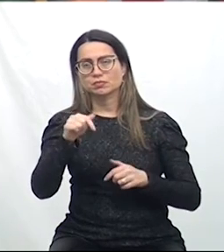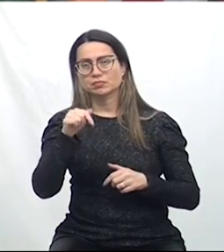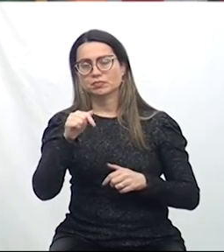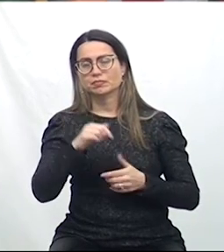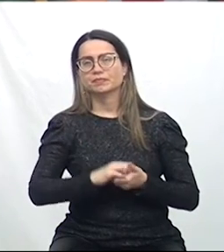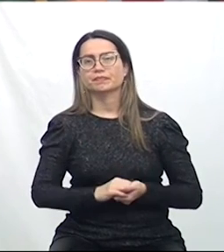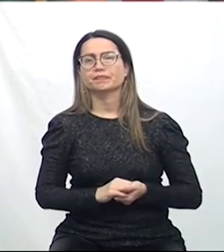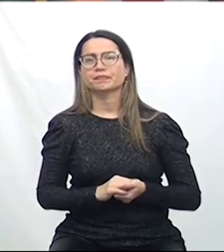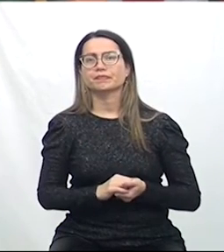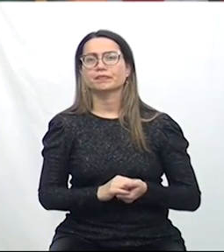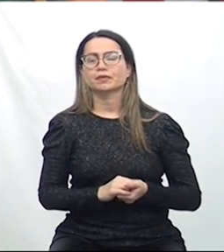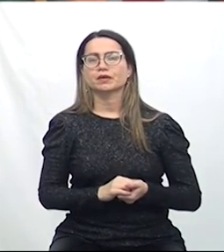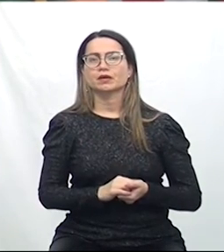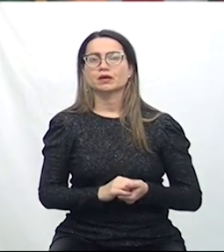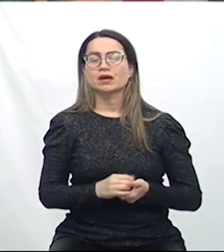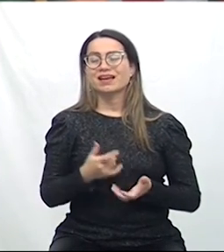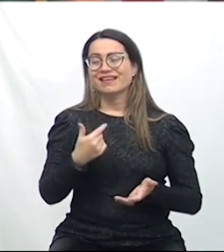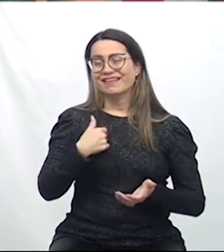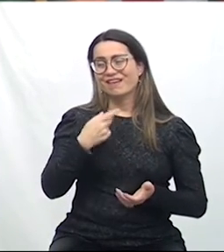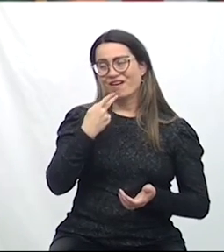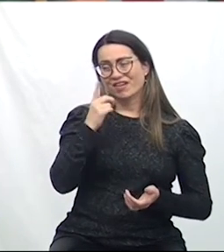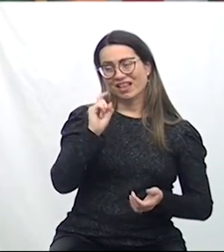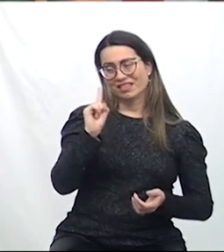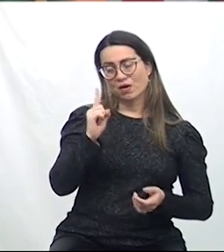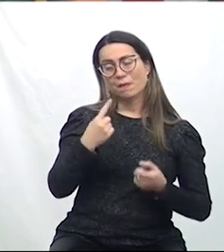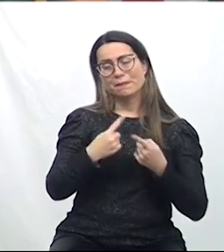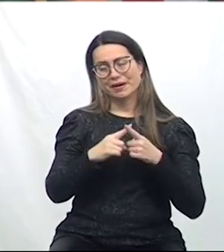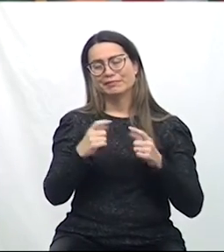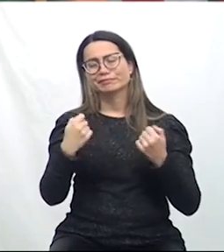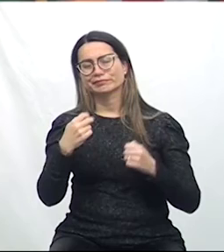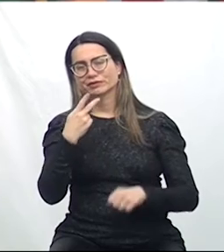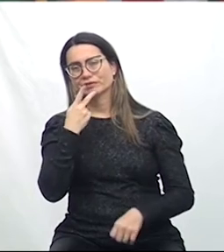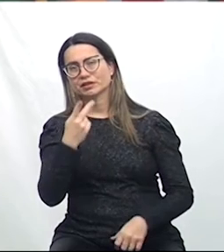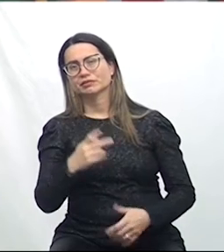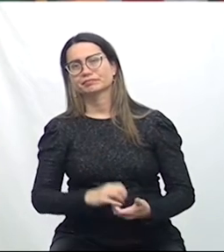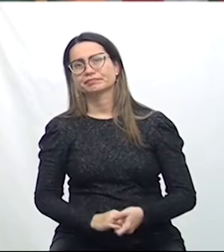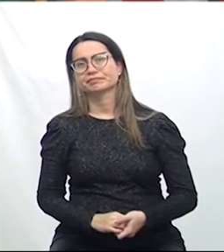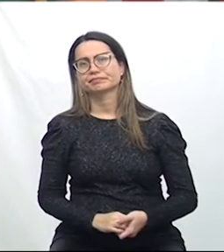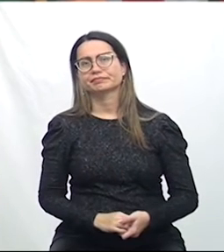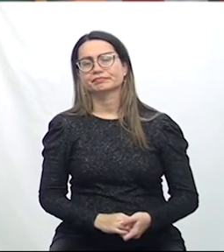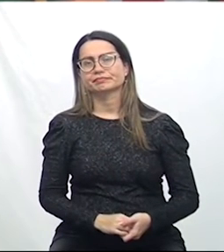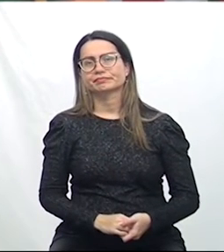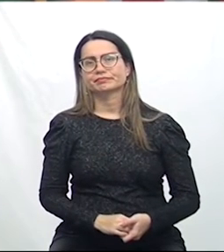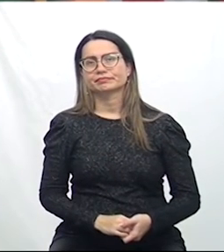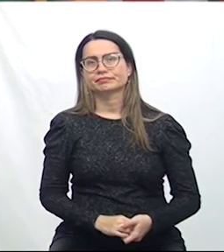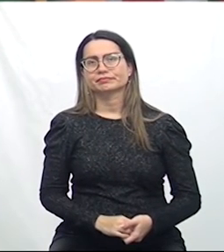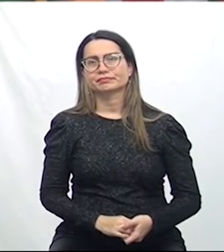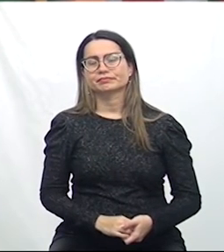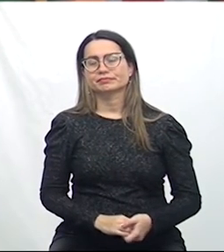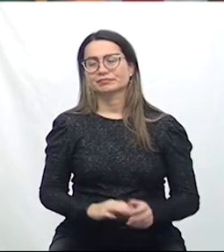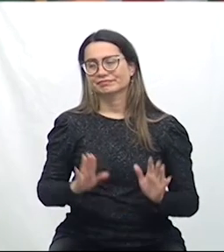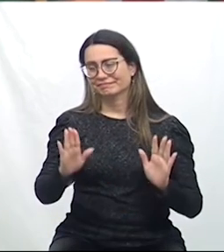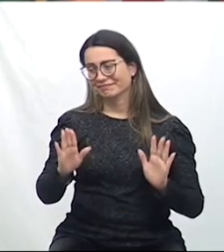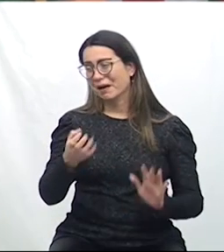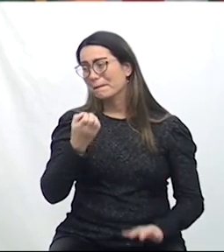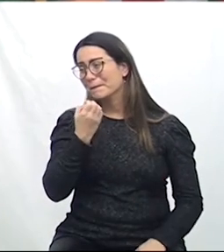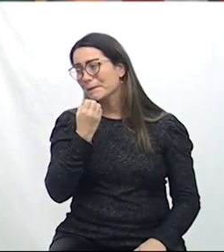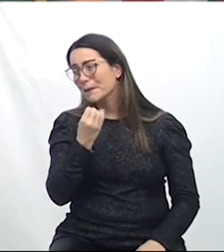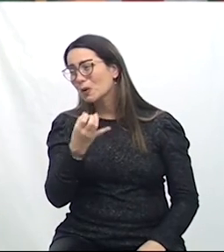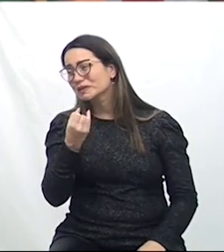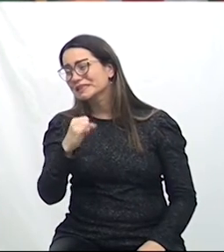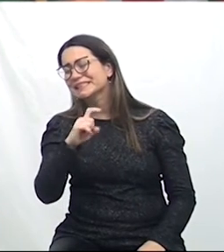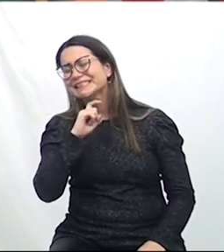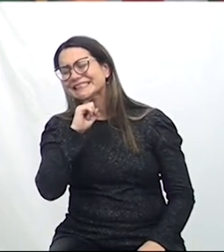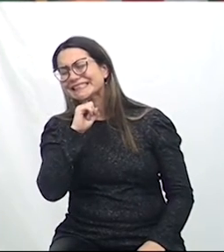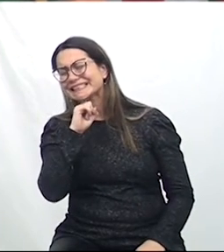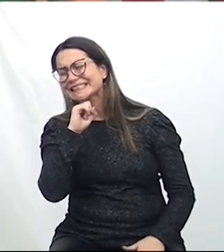redes sociais. Eu não ia falar, pastor Jair, mas não dá. Bom seria que ninguém tivesse contato com as drogas, é verdade, mas a gente sabe que não é